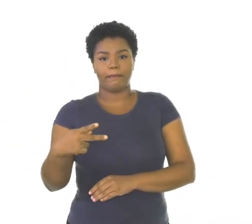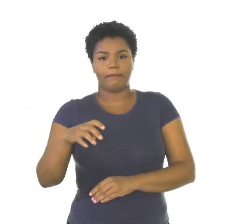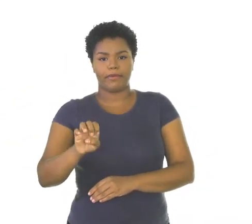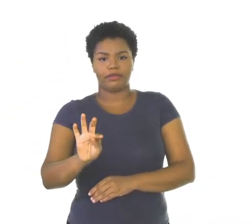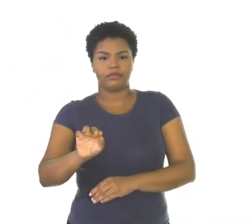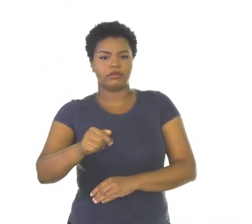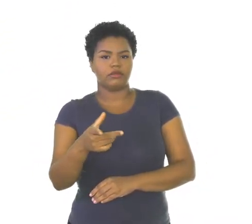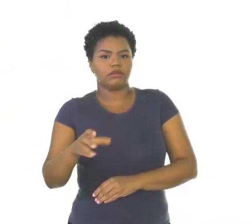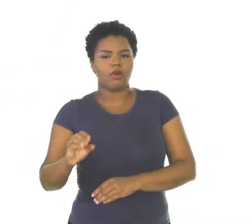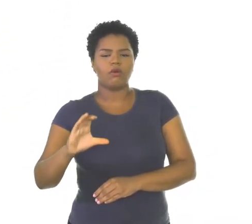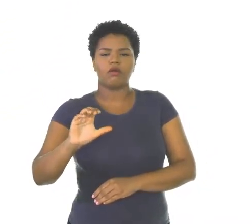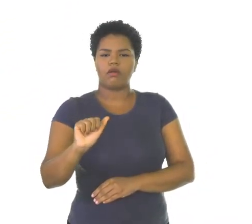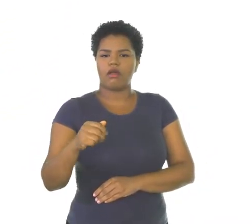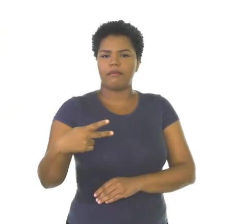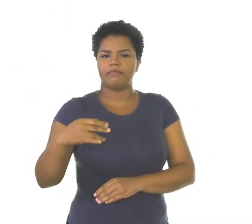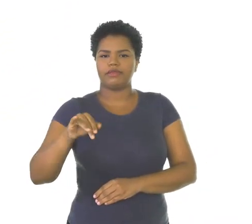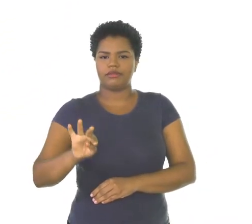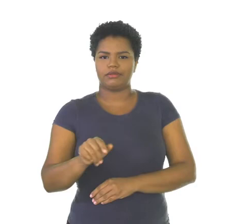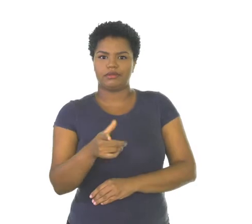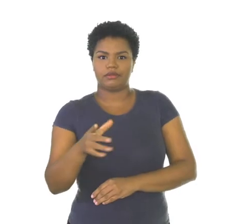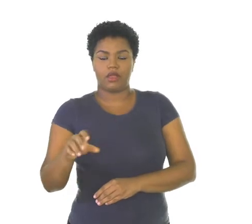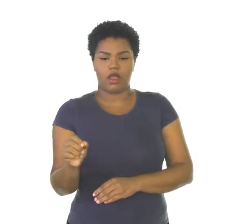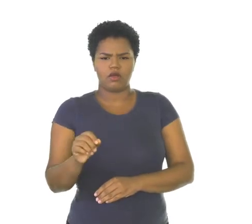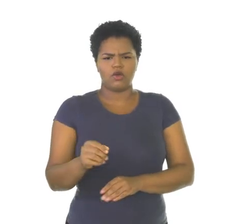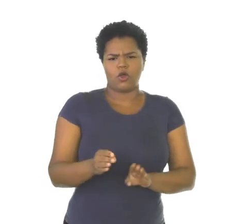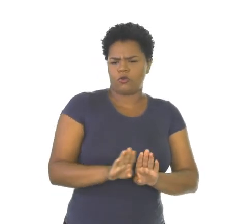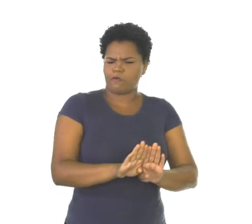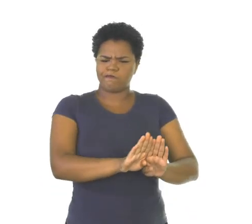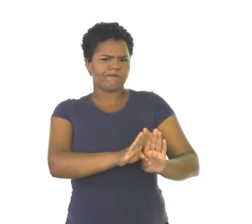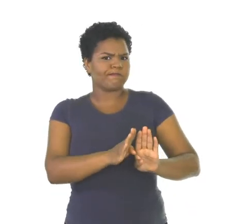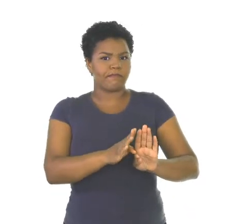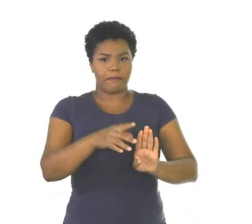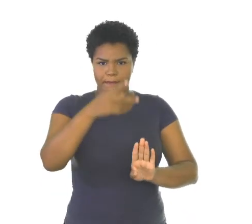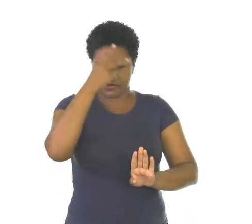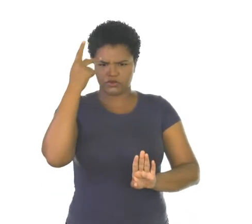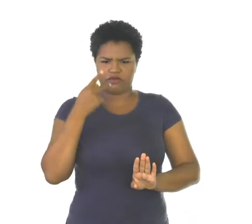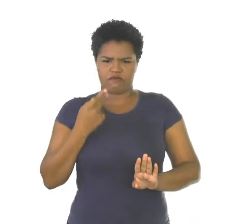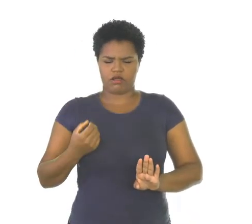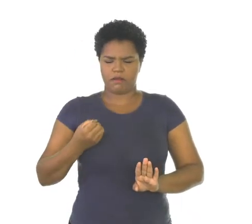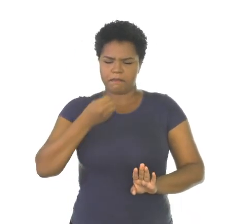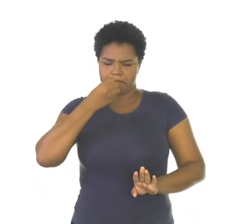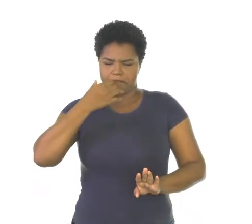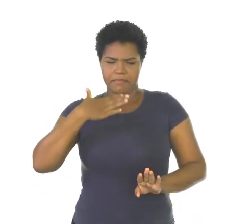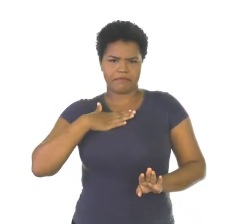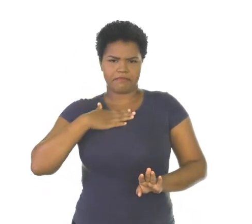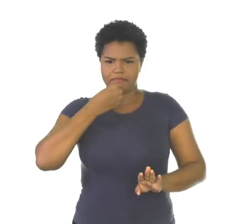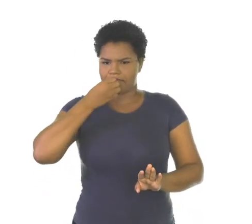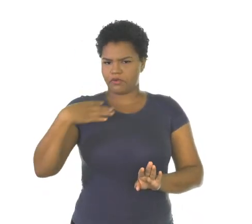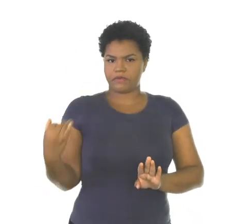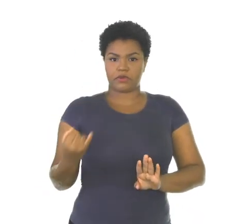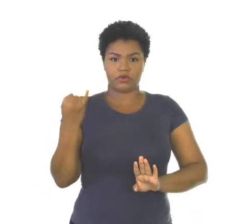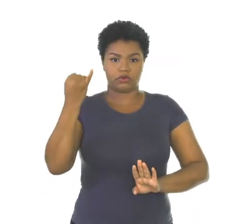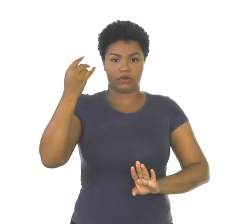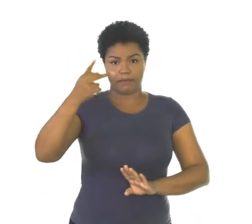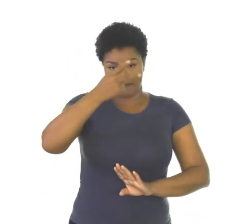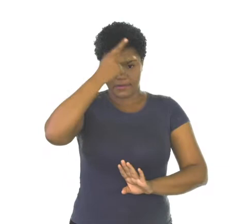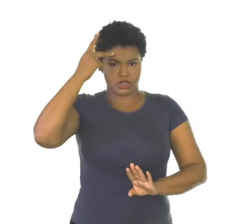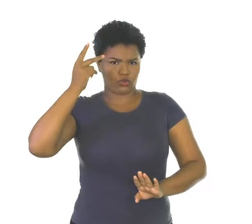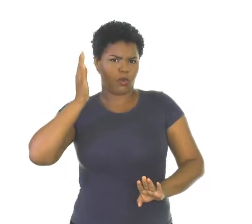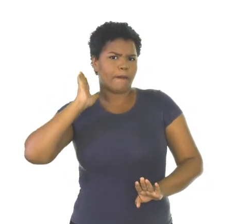capitão. Só não abro para gente que diz, a mim bem me importa, que se uma pessoa